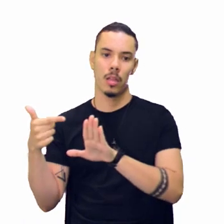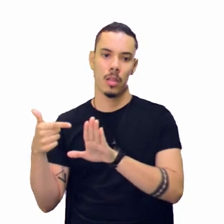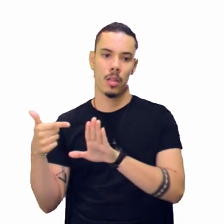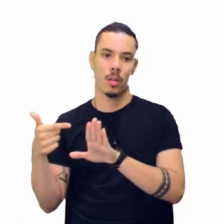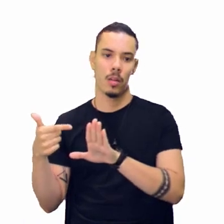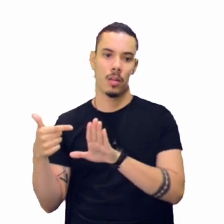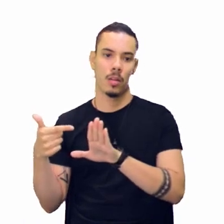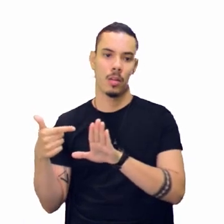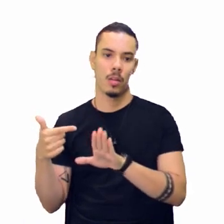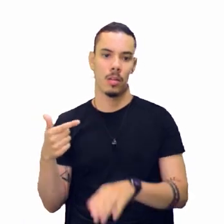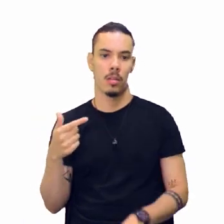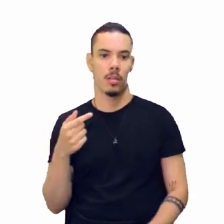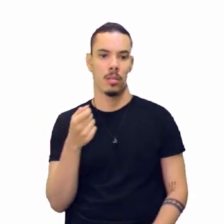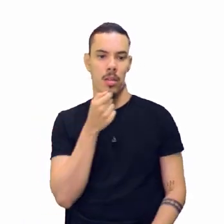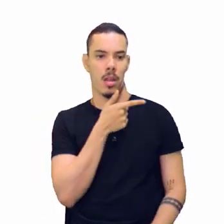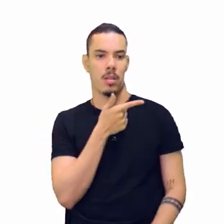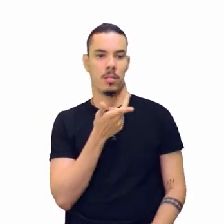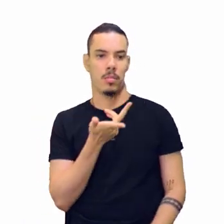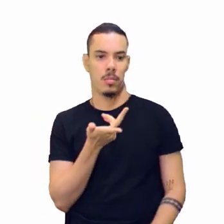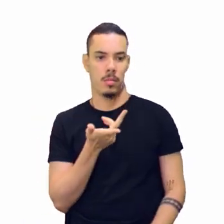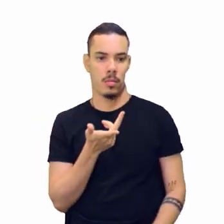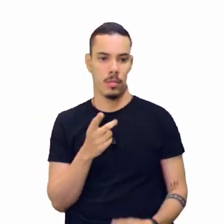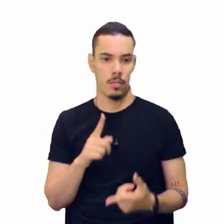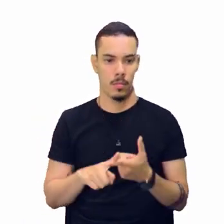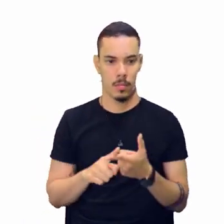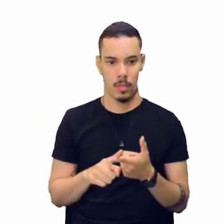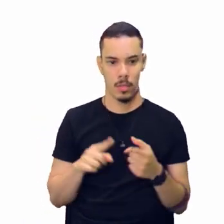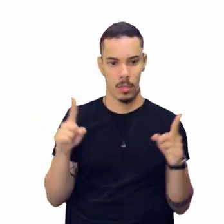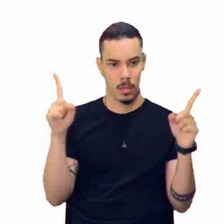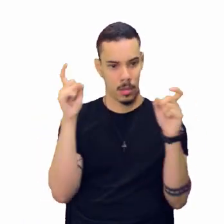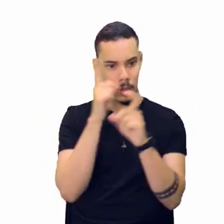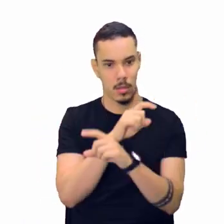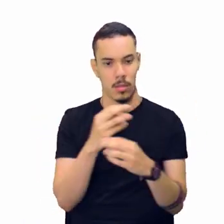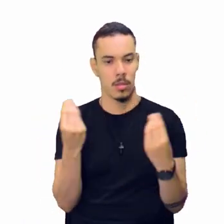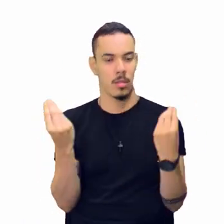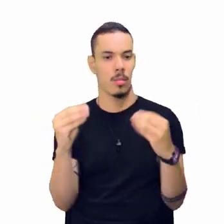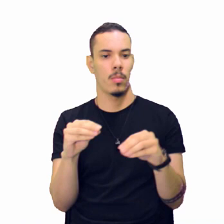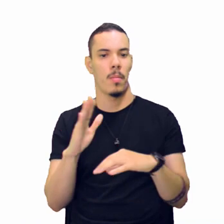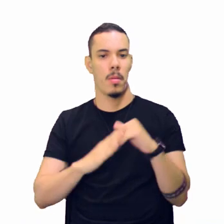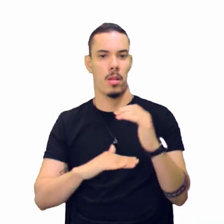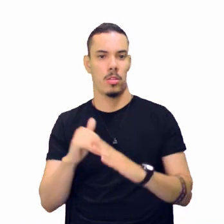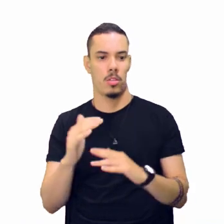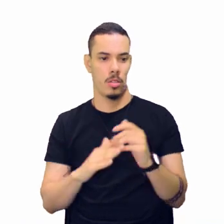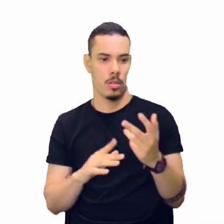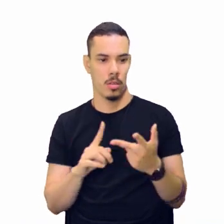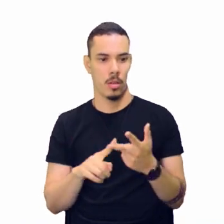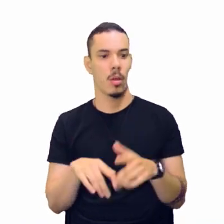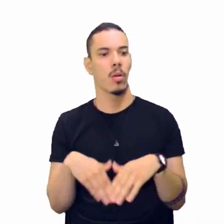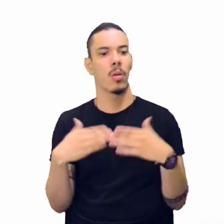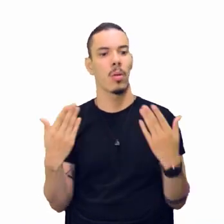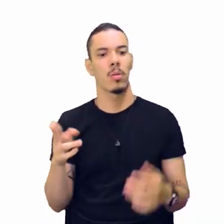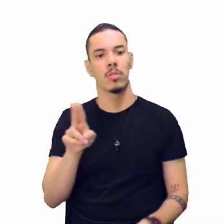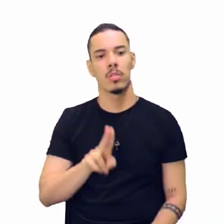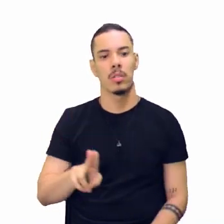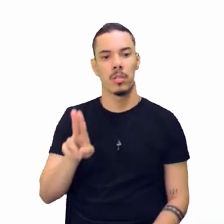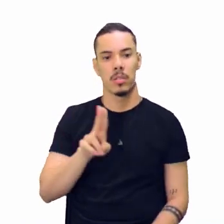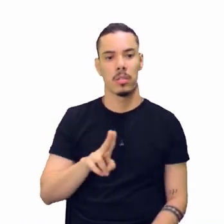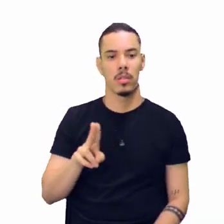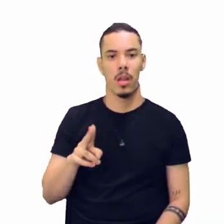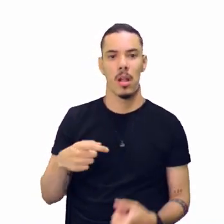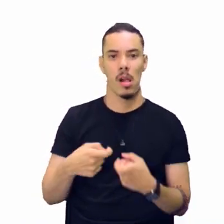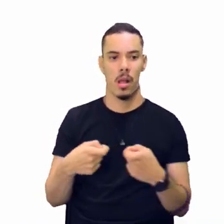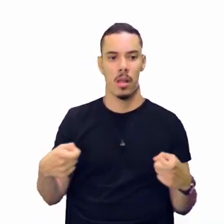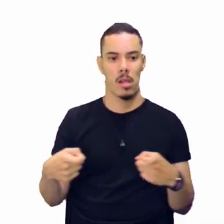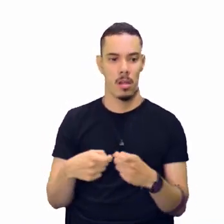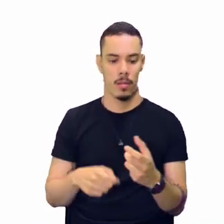e sarcasmo? Falar é fácil, o difícil é pôr em prática. C. Qual é a utilidade do